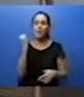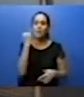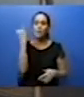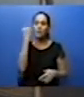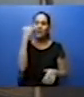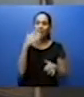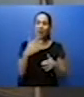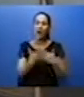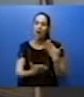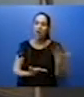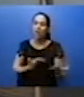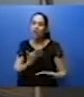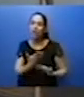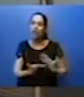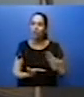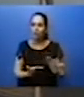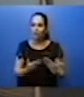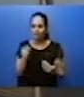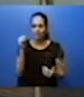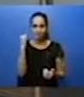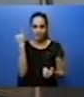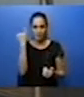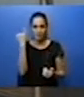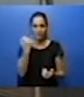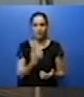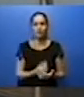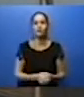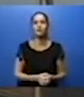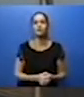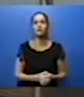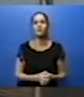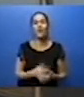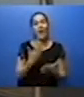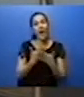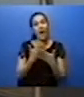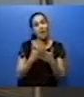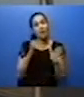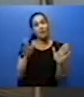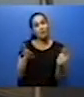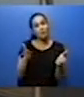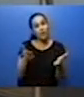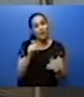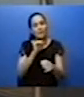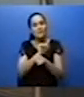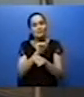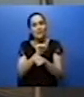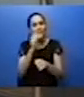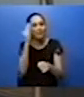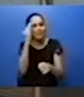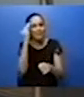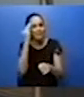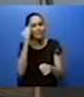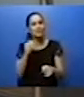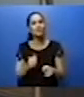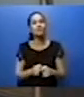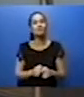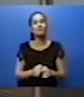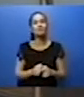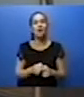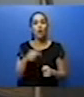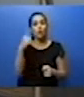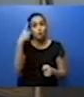importante isso pessoal é é a sua nova sala de hoje espero que vocês tenham entendido gente